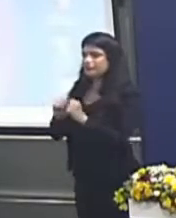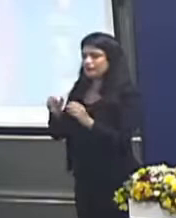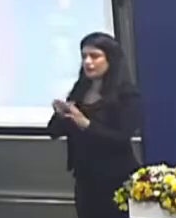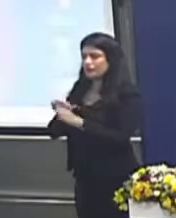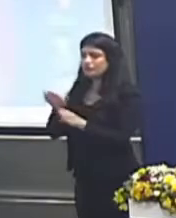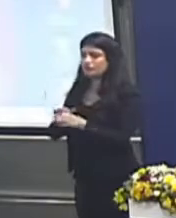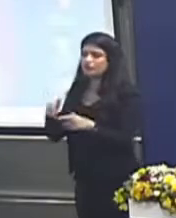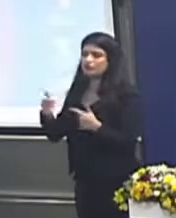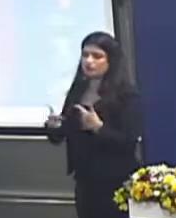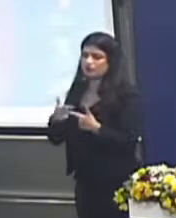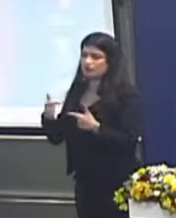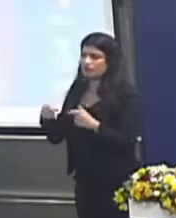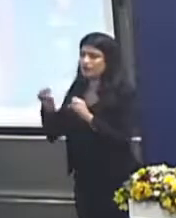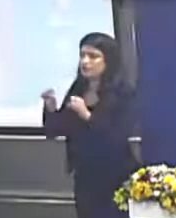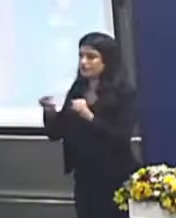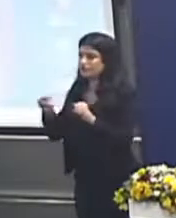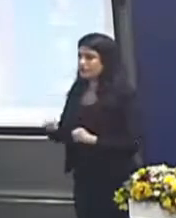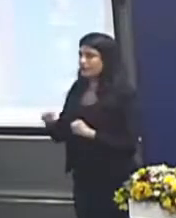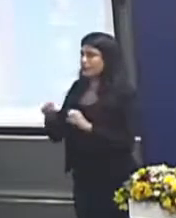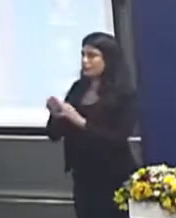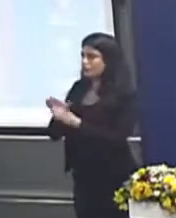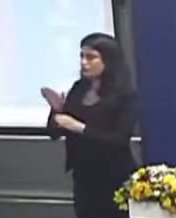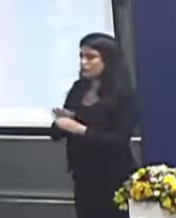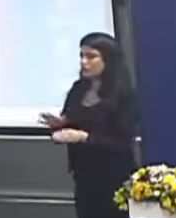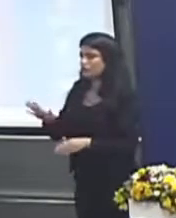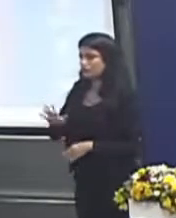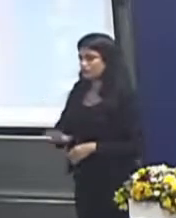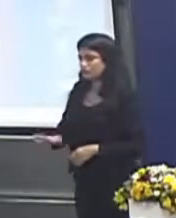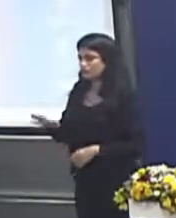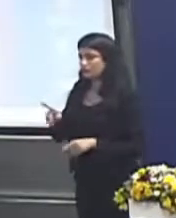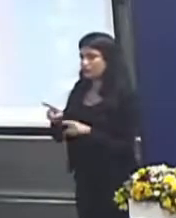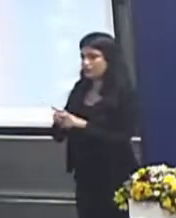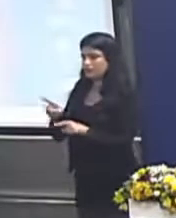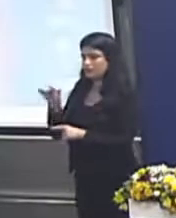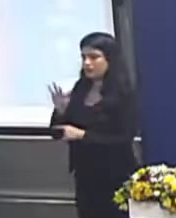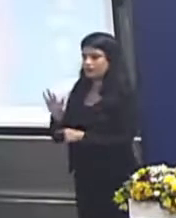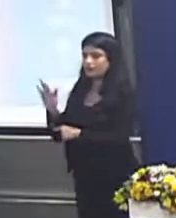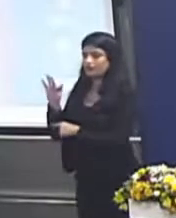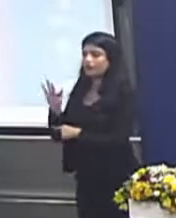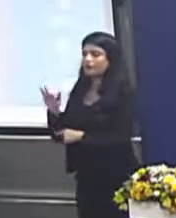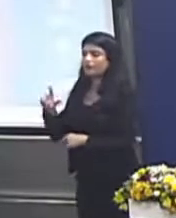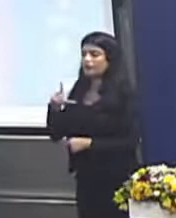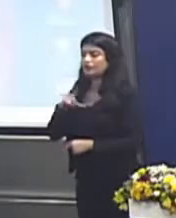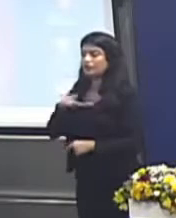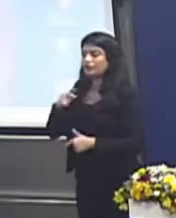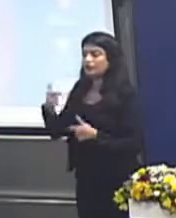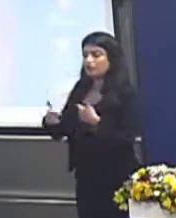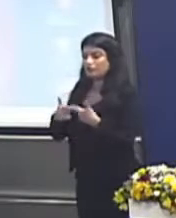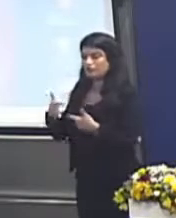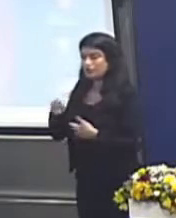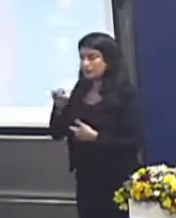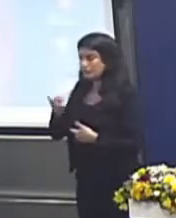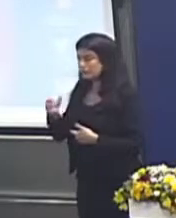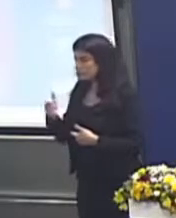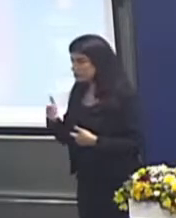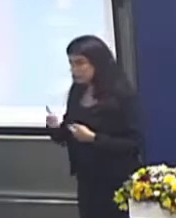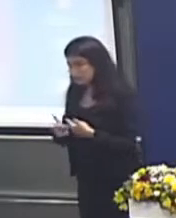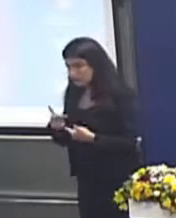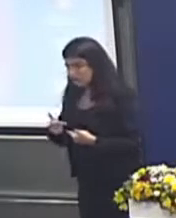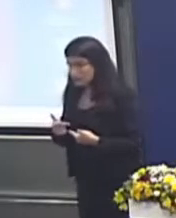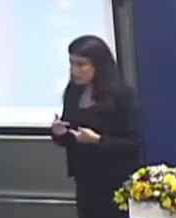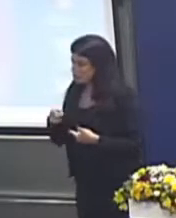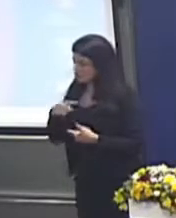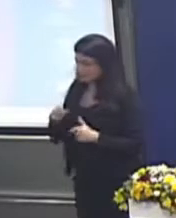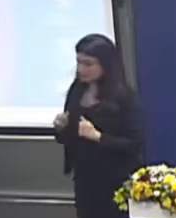os trabalhadores do Sistema Conselho, do Conselho Regional, do Conselho Federal. Sem os trabalhadores, as nossas ações também não